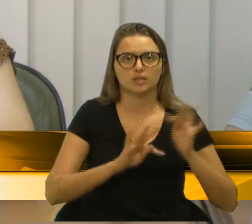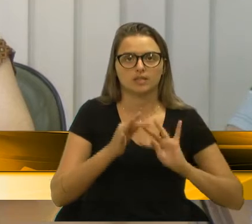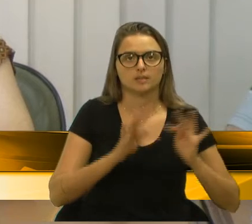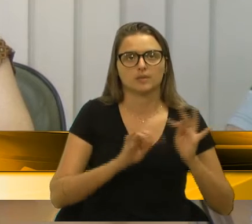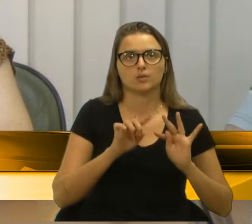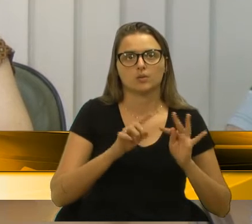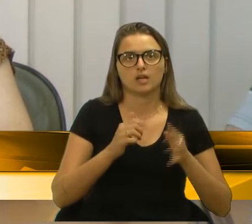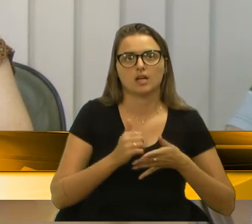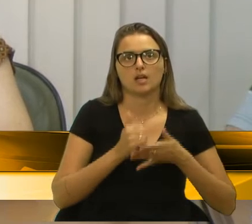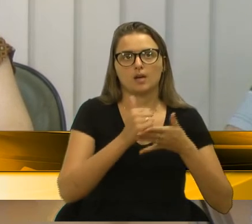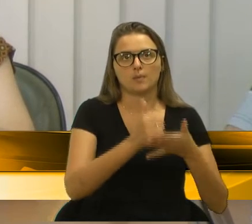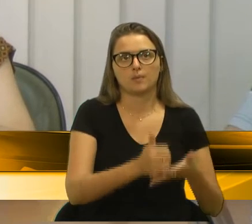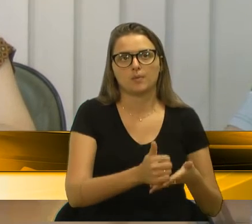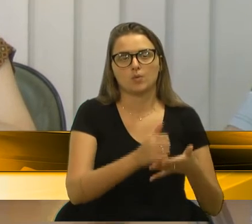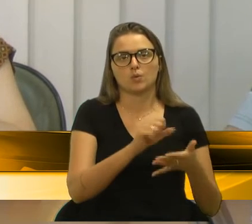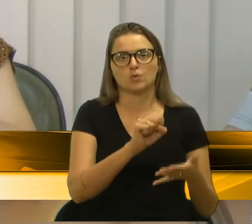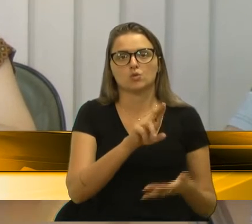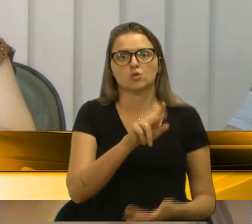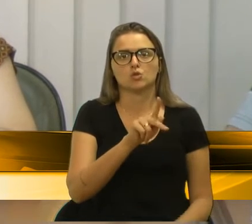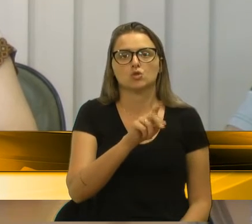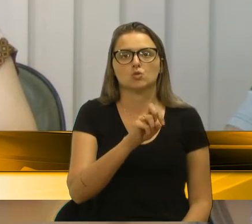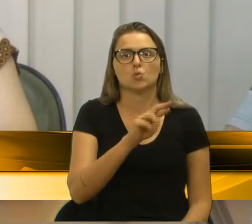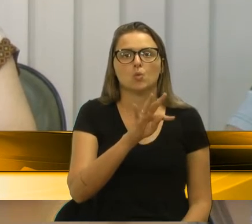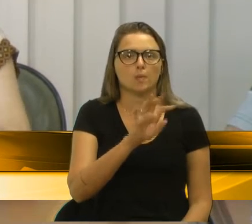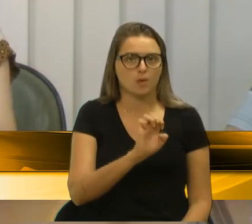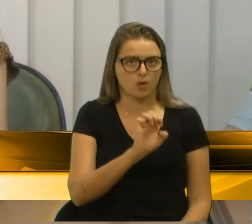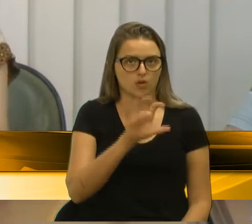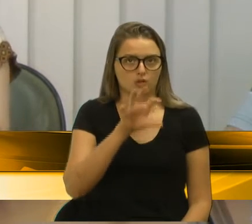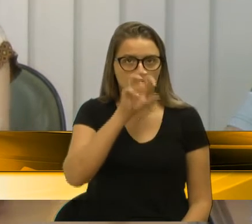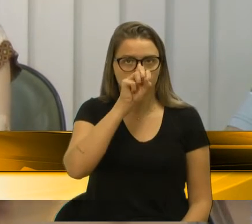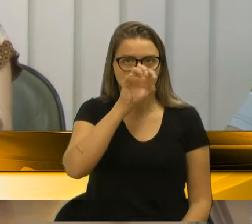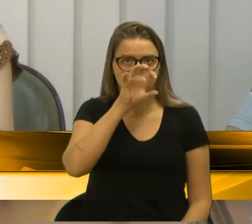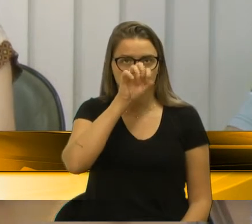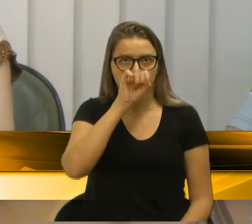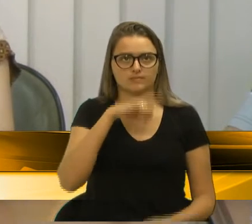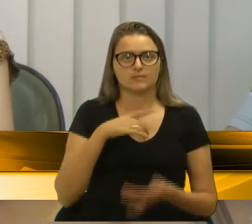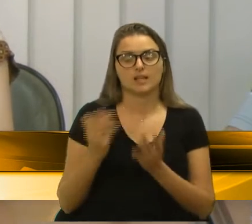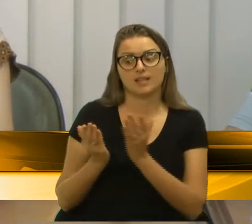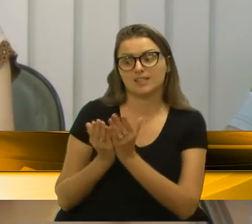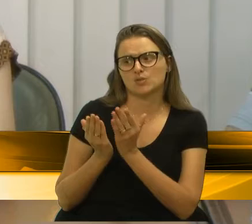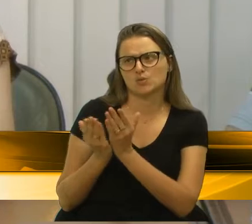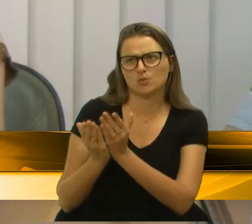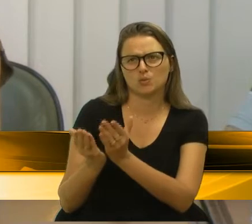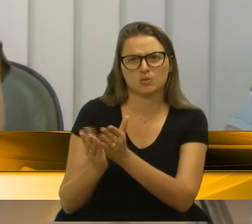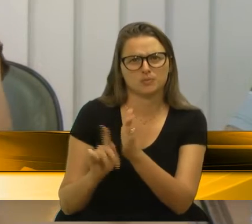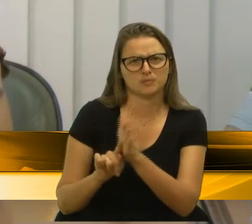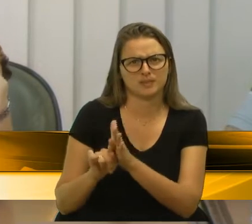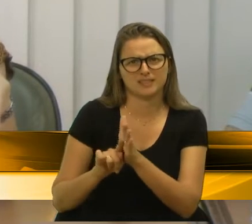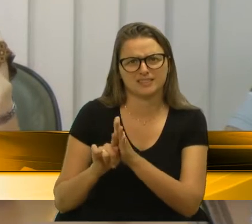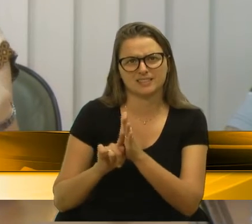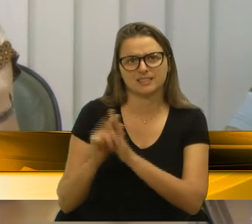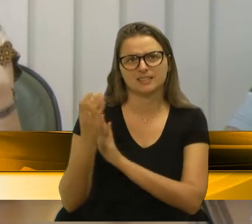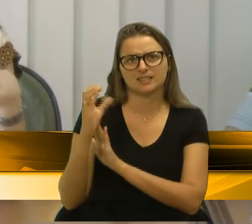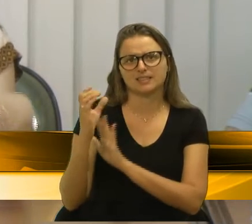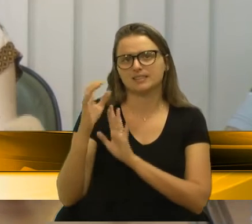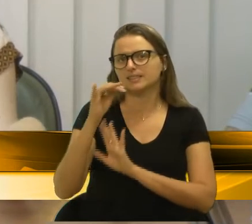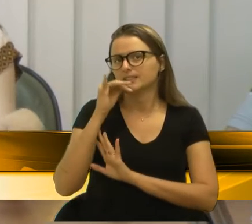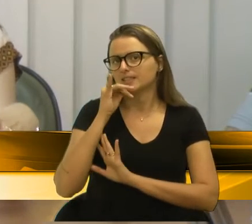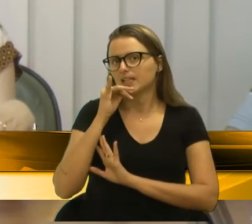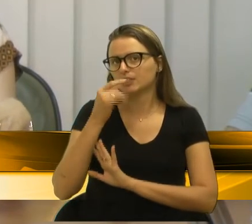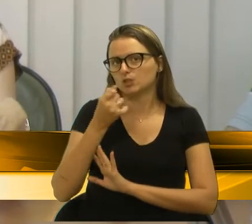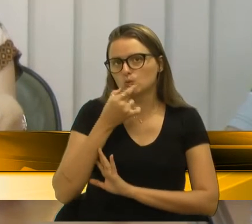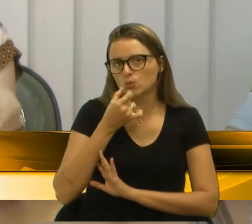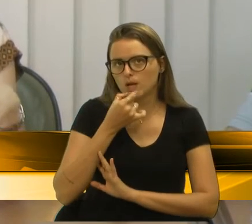suporte, né? Existem vários estudos sendo realizados, vários ensaios clínicos com